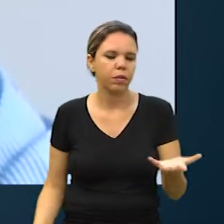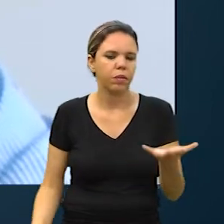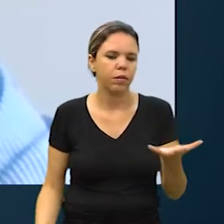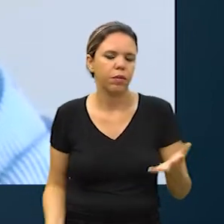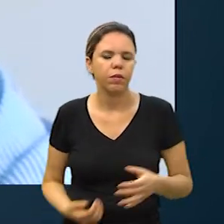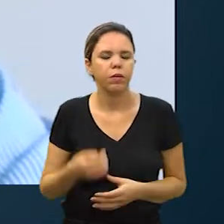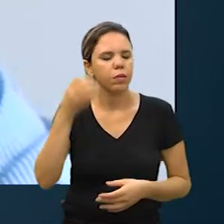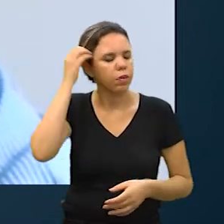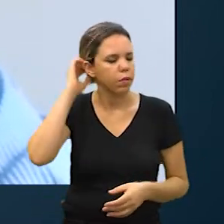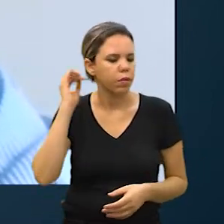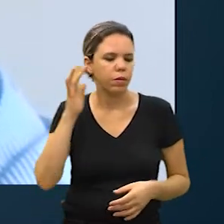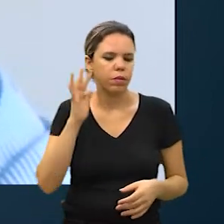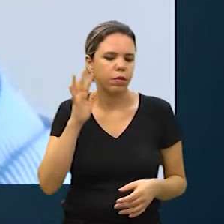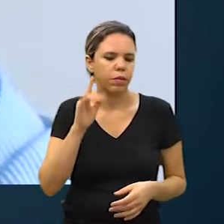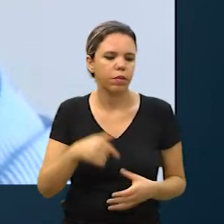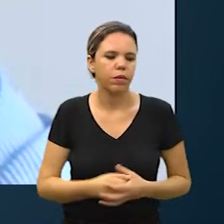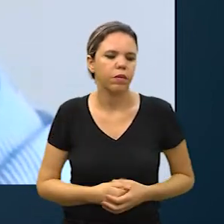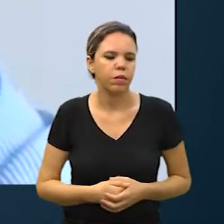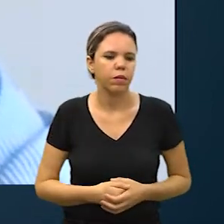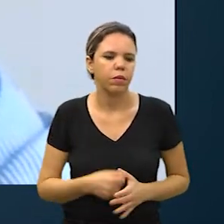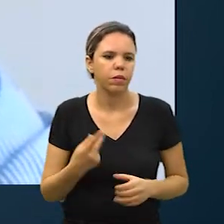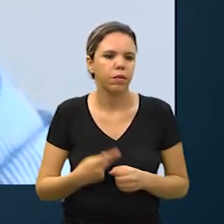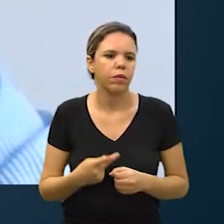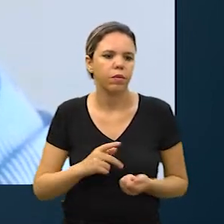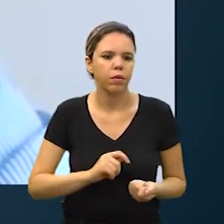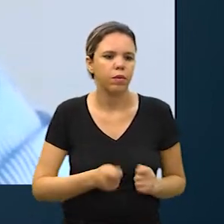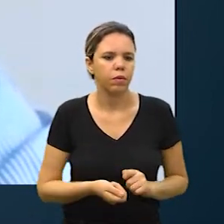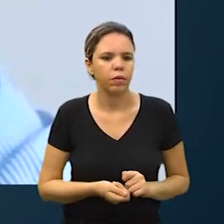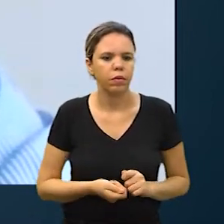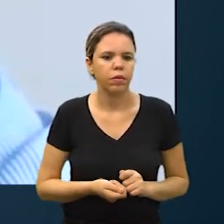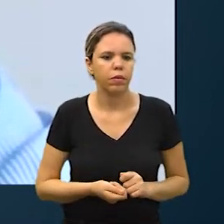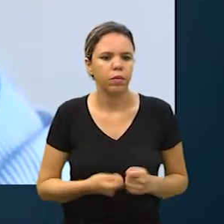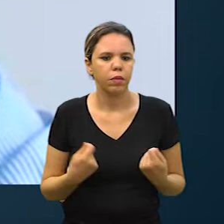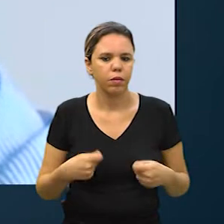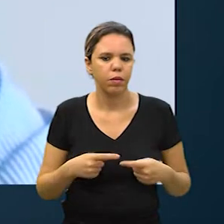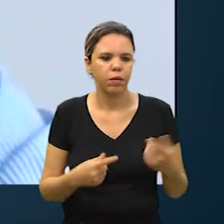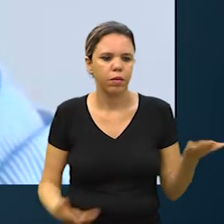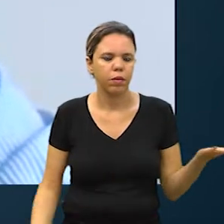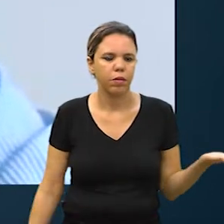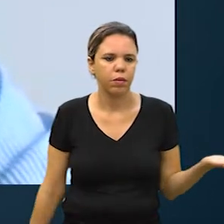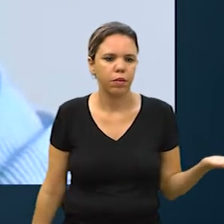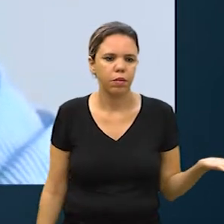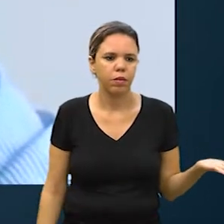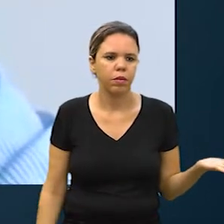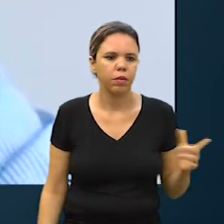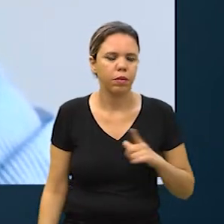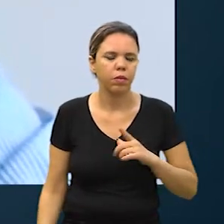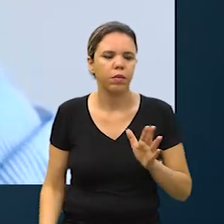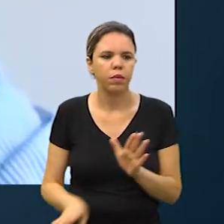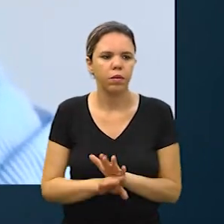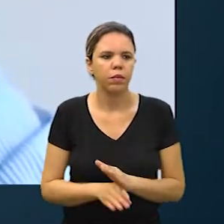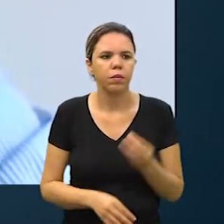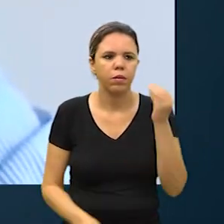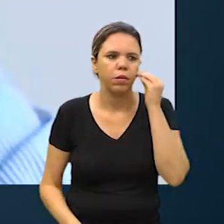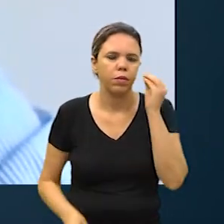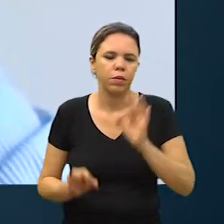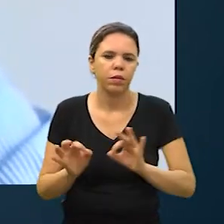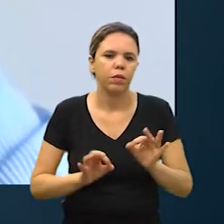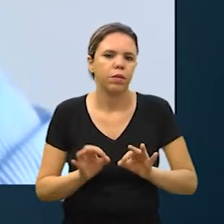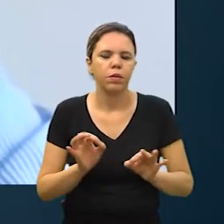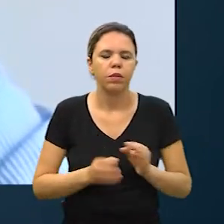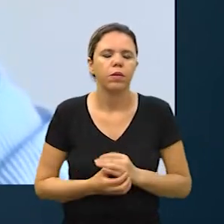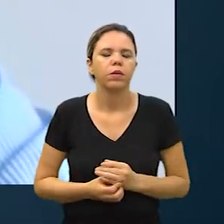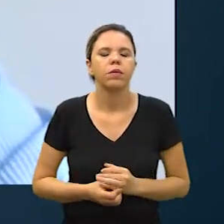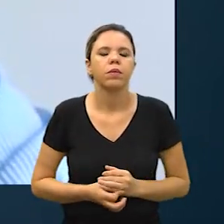quer, como é que ele imagina aquilo, se o teu produto se adequa àquela necessidade dele. E aí, o segundo passo é tentar fazer os